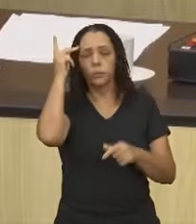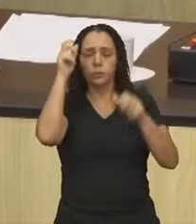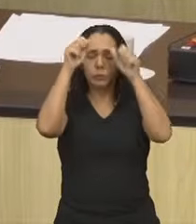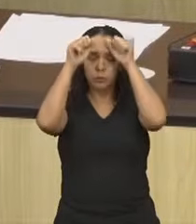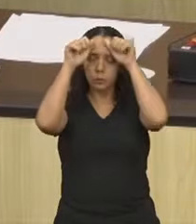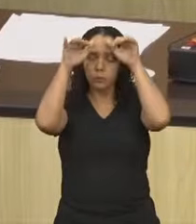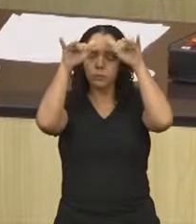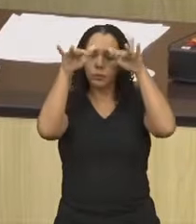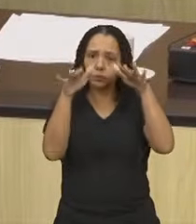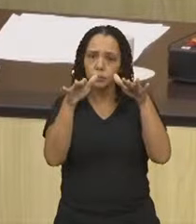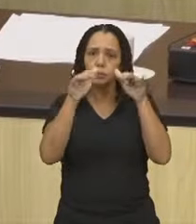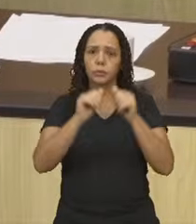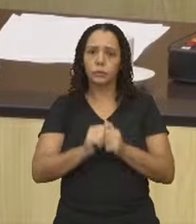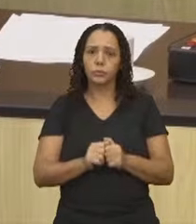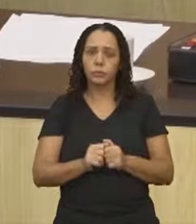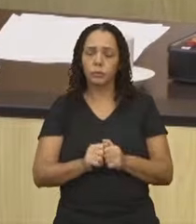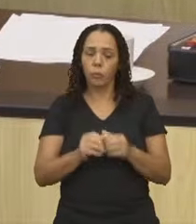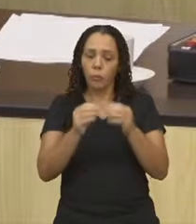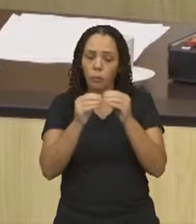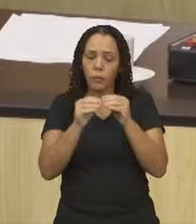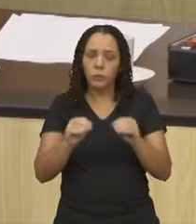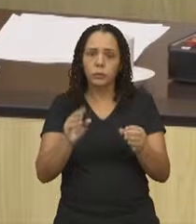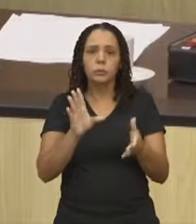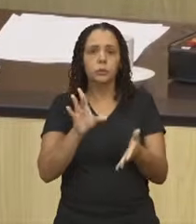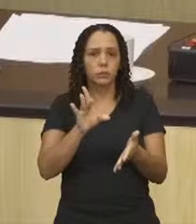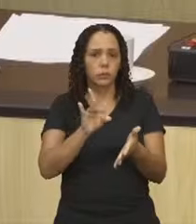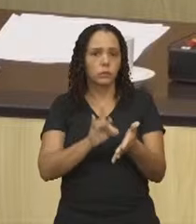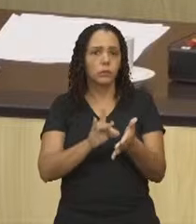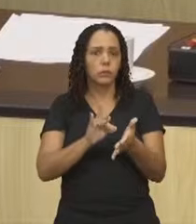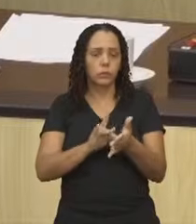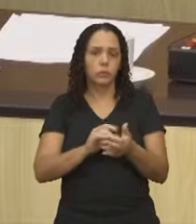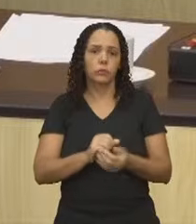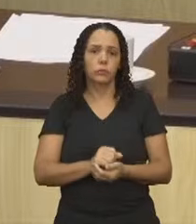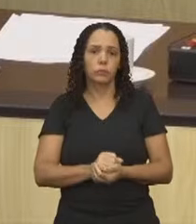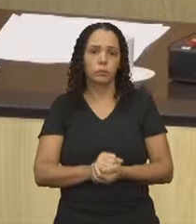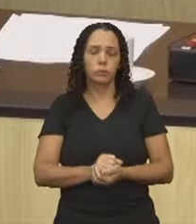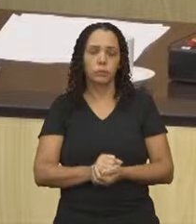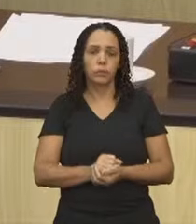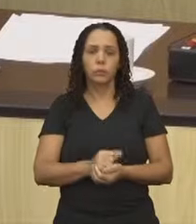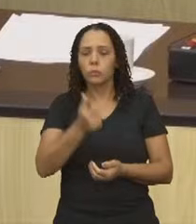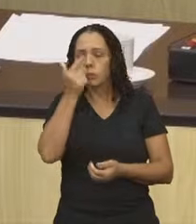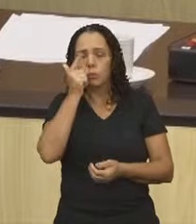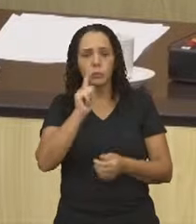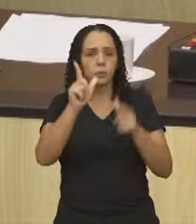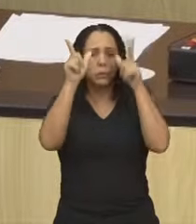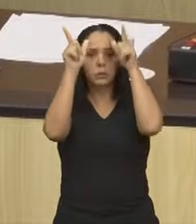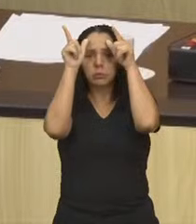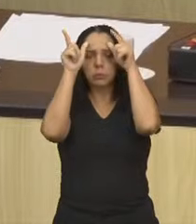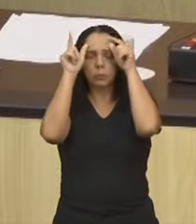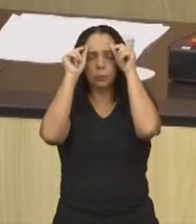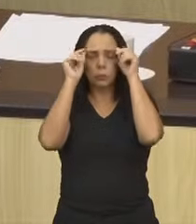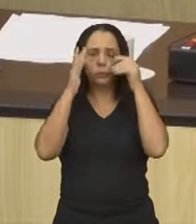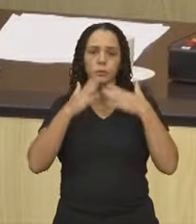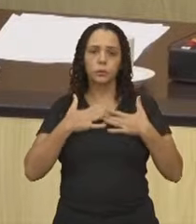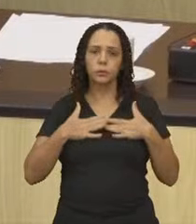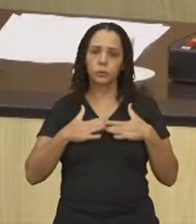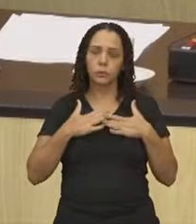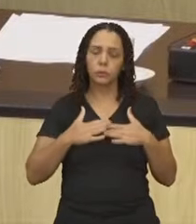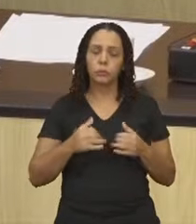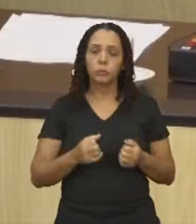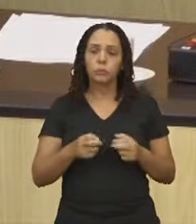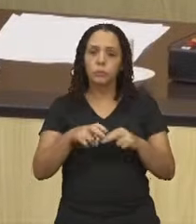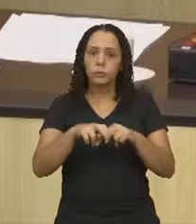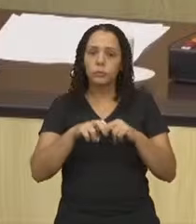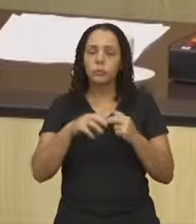TEA, que foram gravemente prejudicados pela ausência de descanso adequado. Diante da gravidade dos fatos,